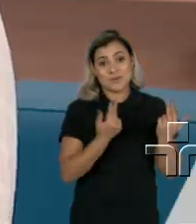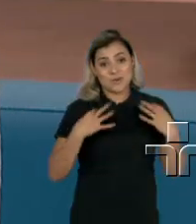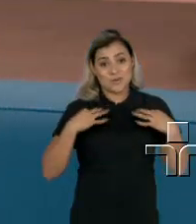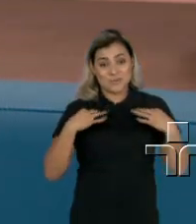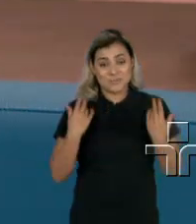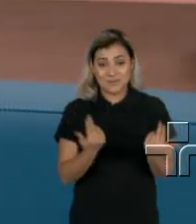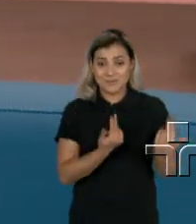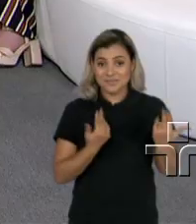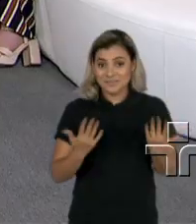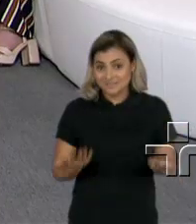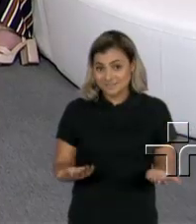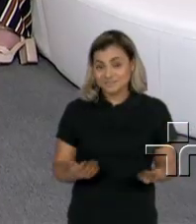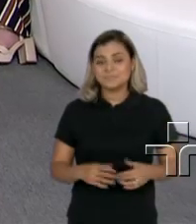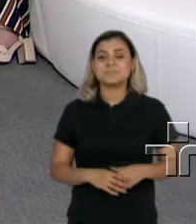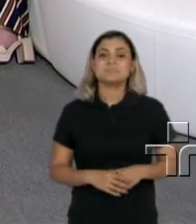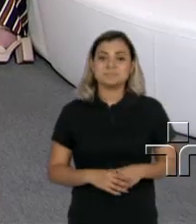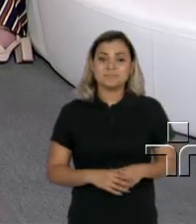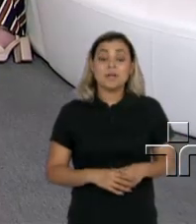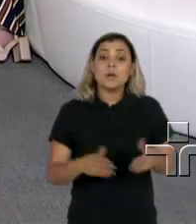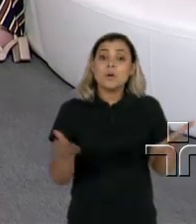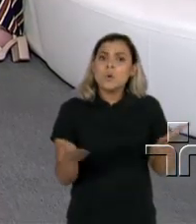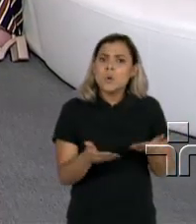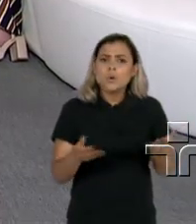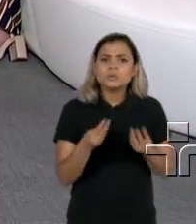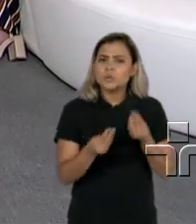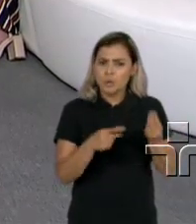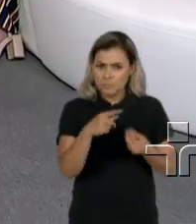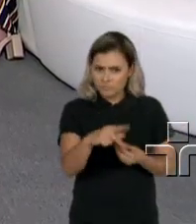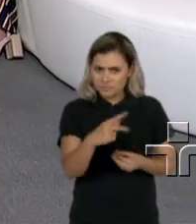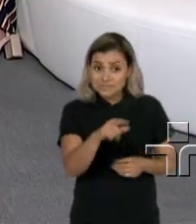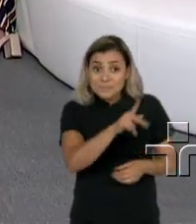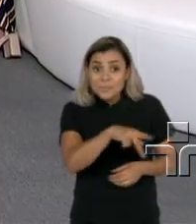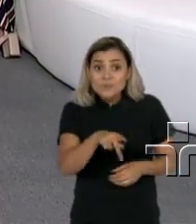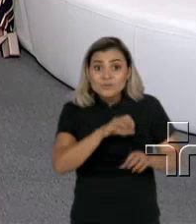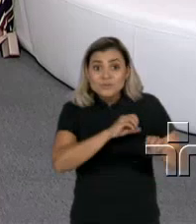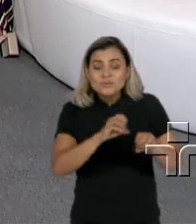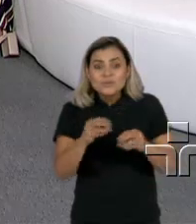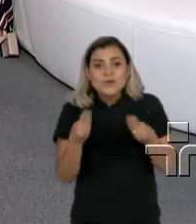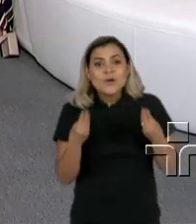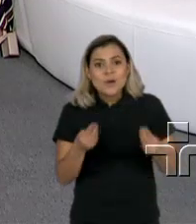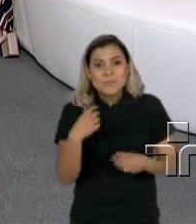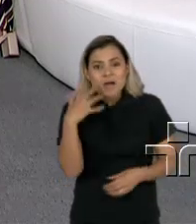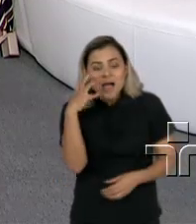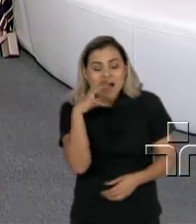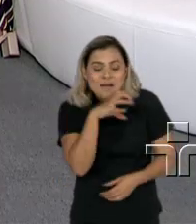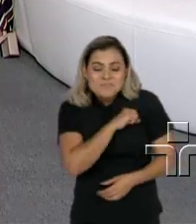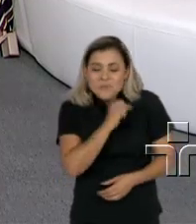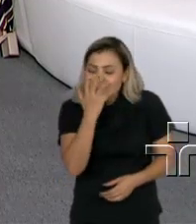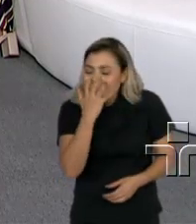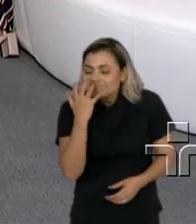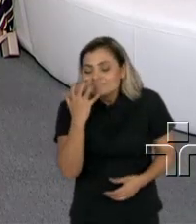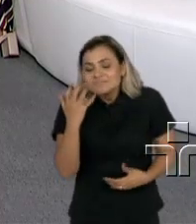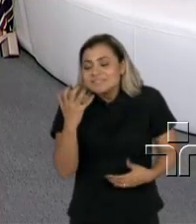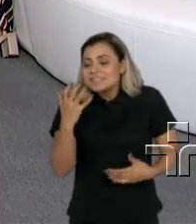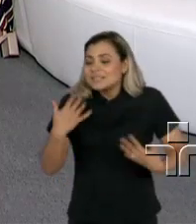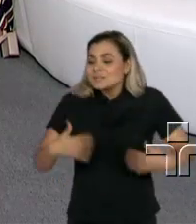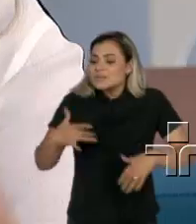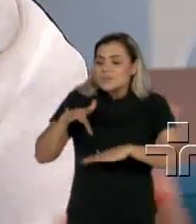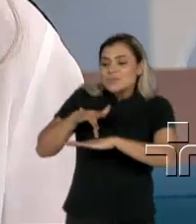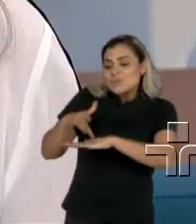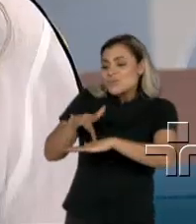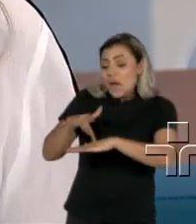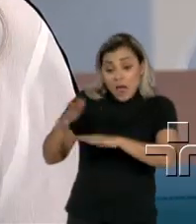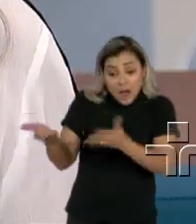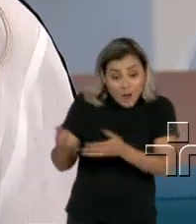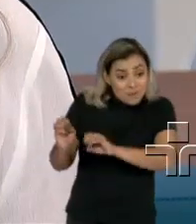legal e hoje como é que é você professor né uma paixão que você tinha na adolescência e hoje você